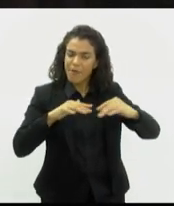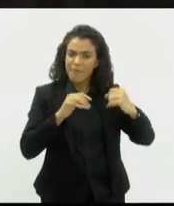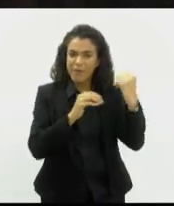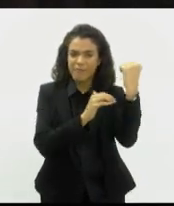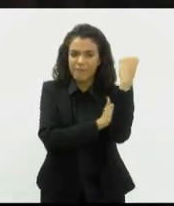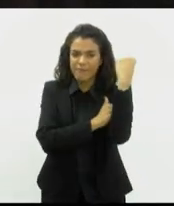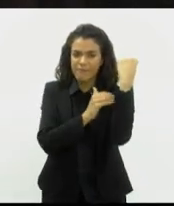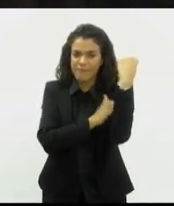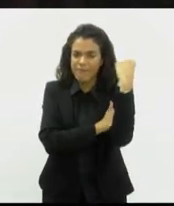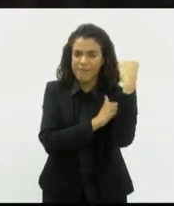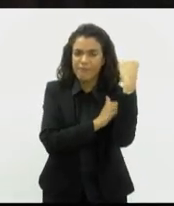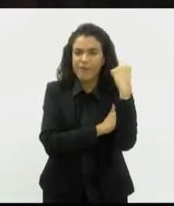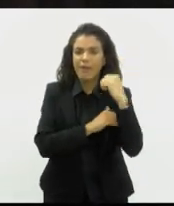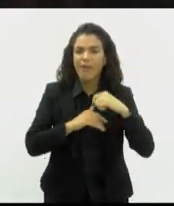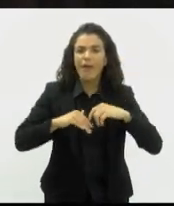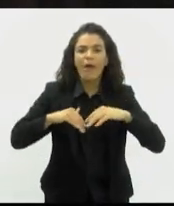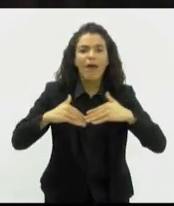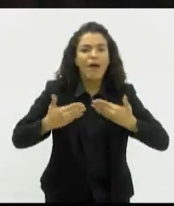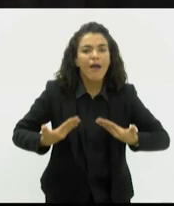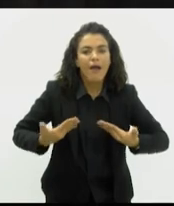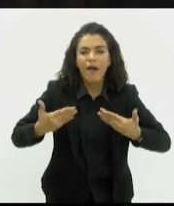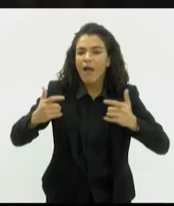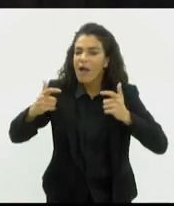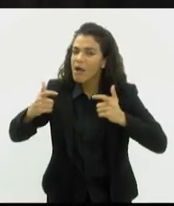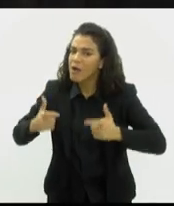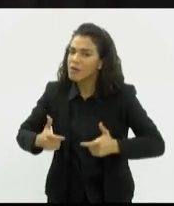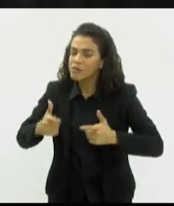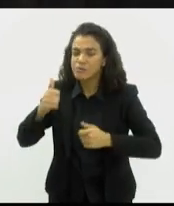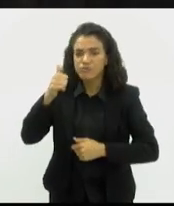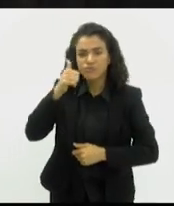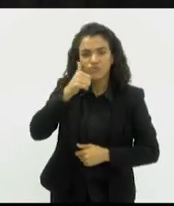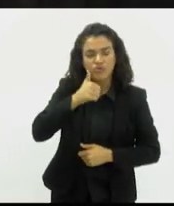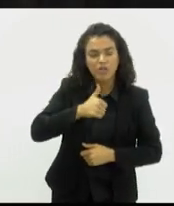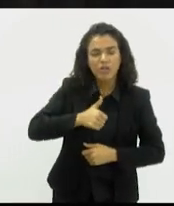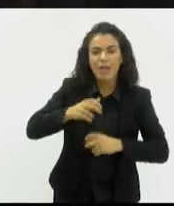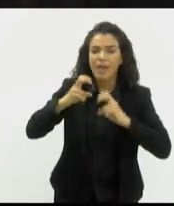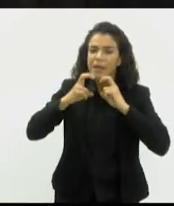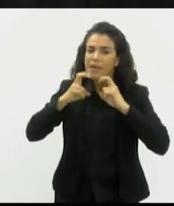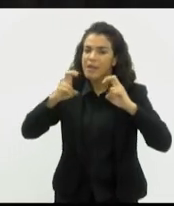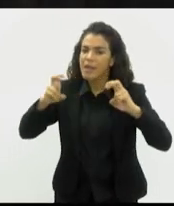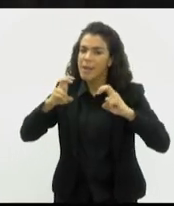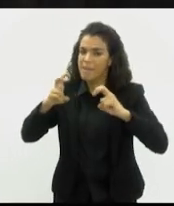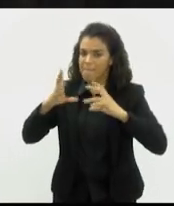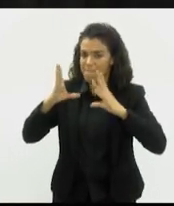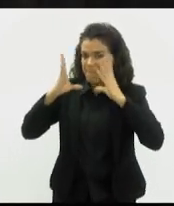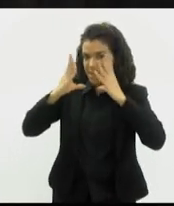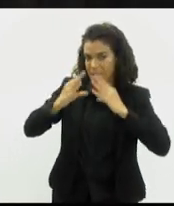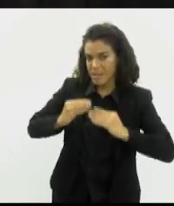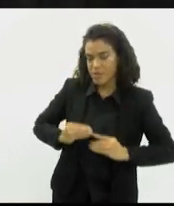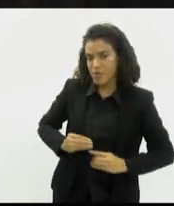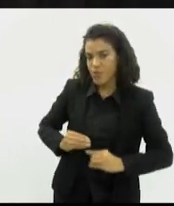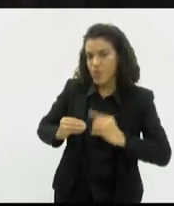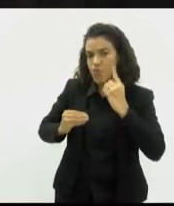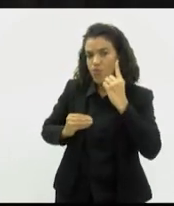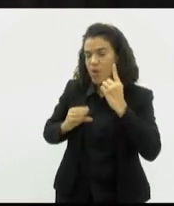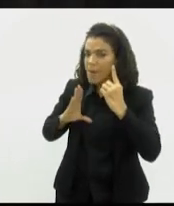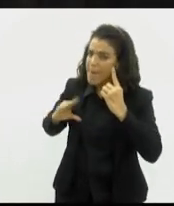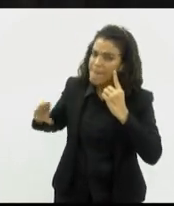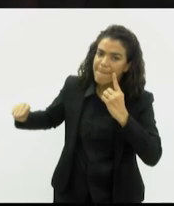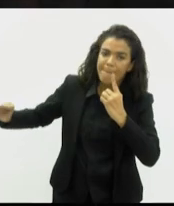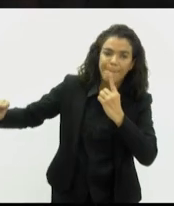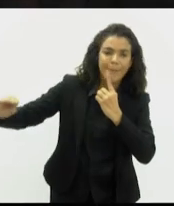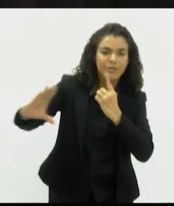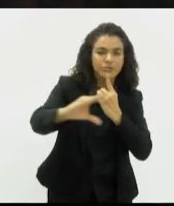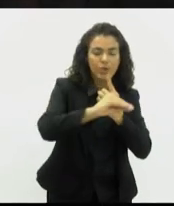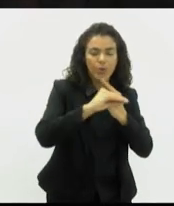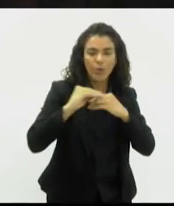feministas. Cadê as mulheres que gritavam: mexeu com uma, mexeu com todas?